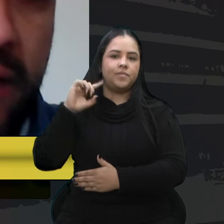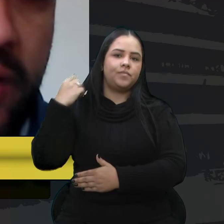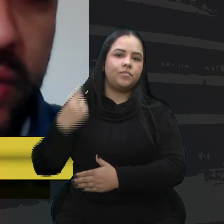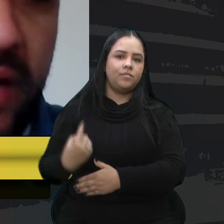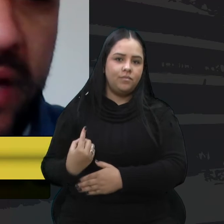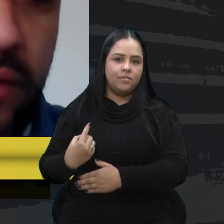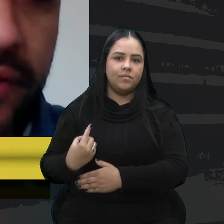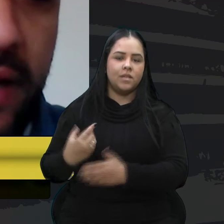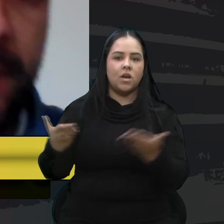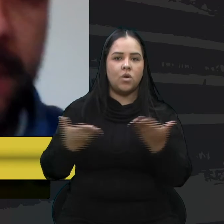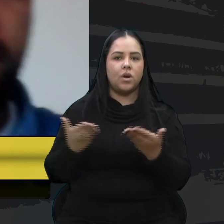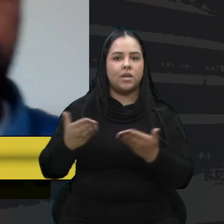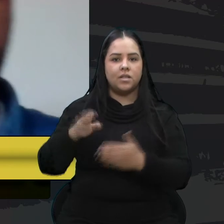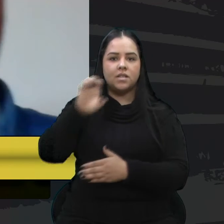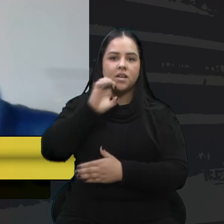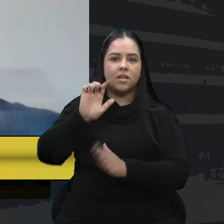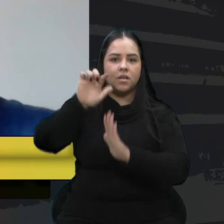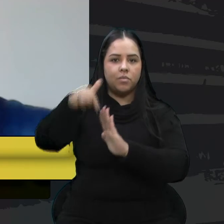imediato, e depois o vereador Felipe.